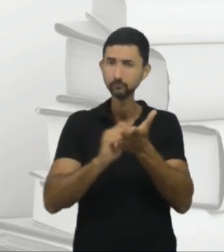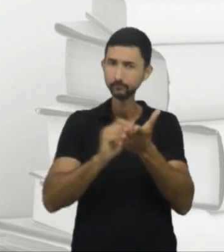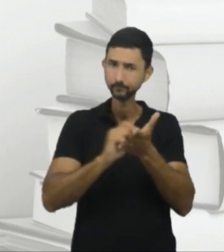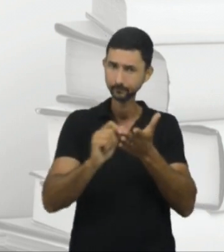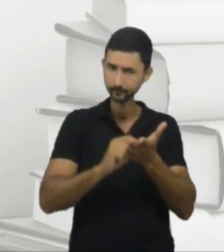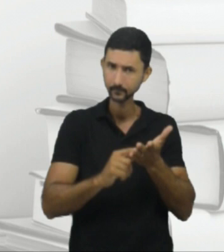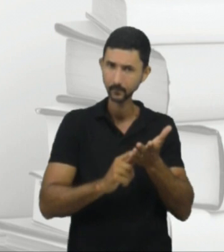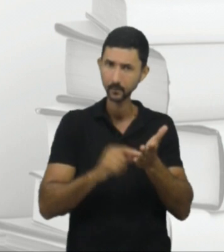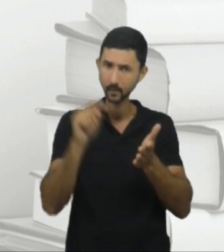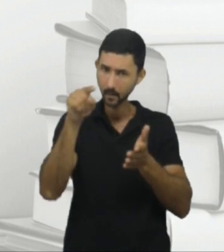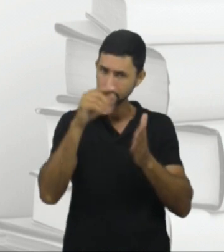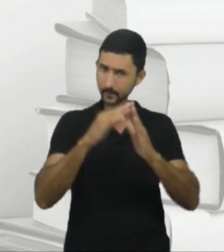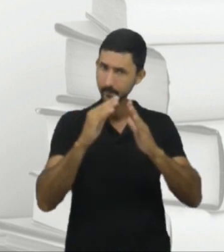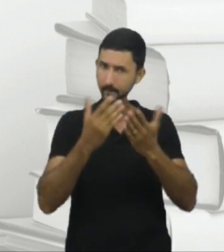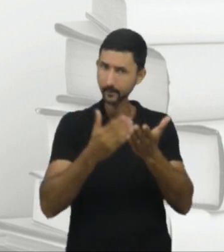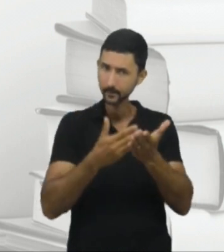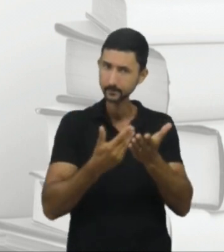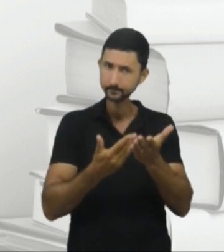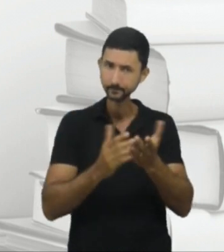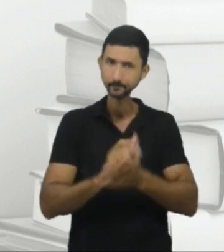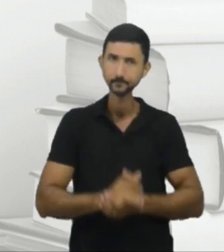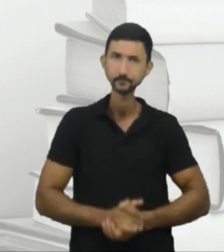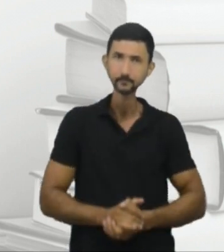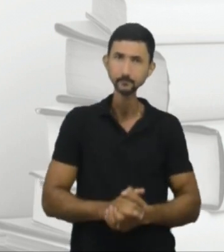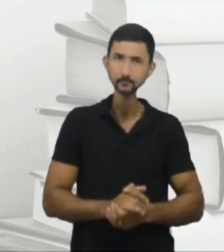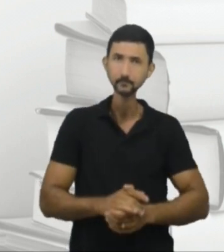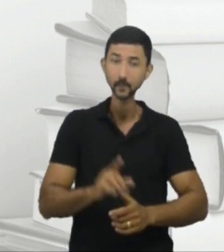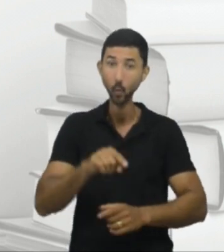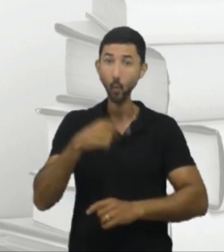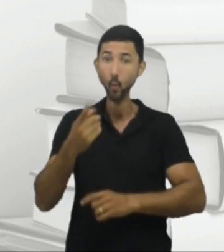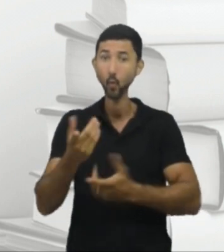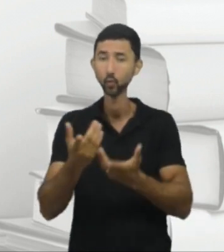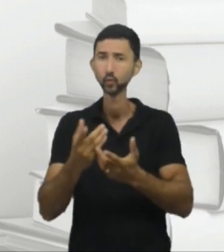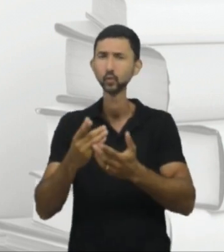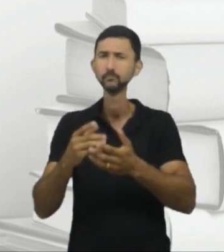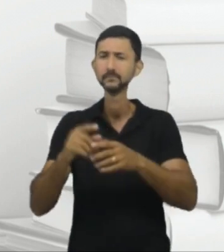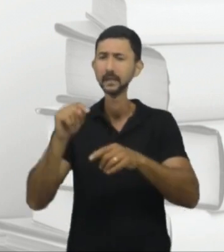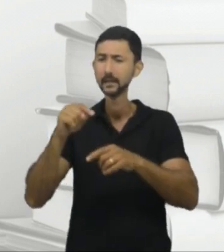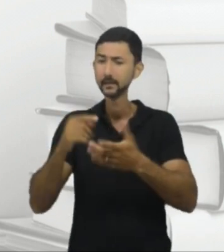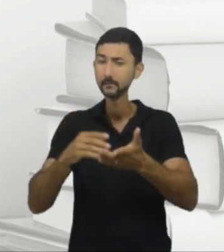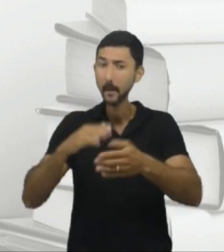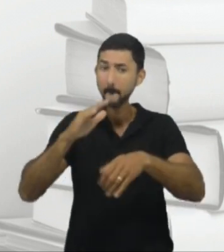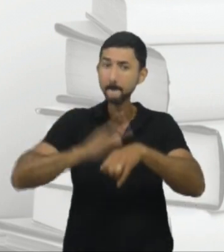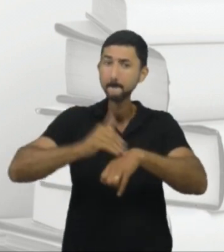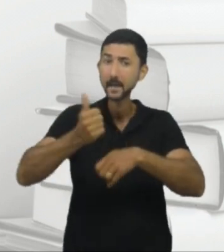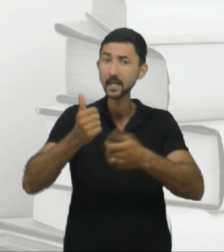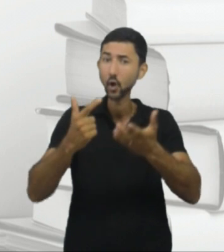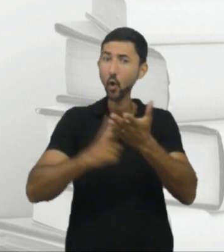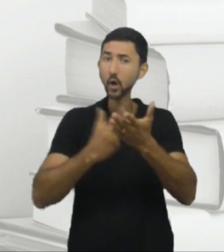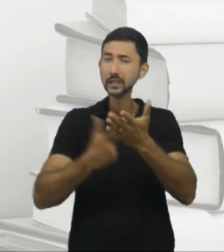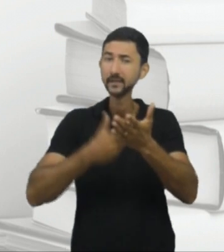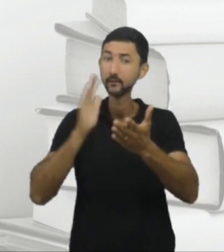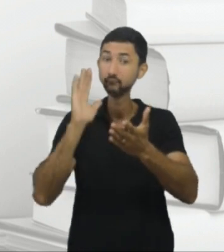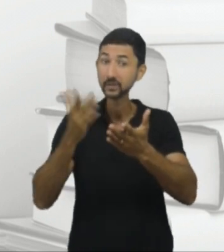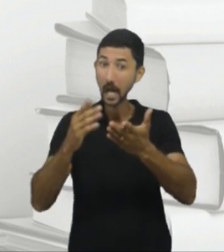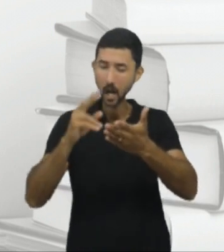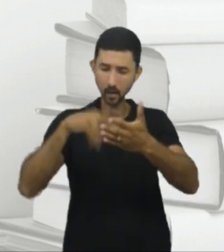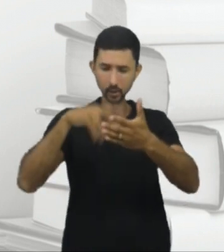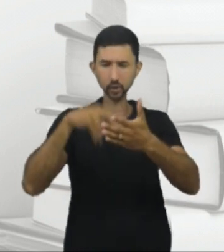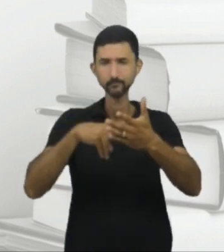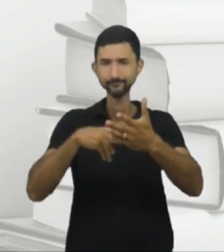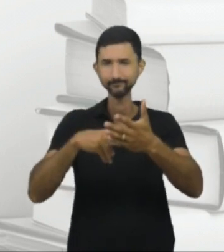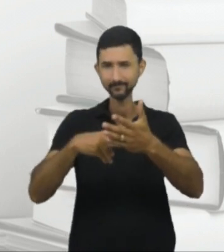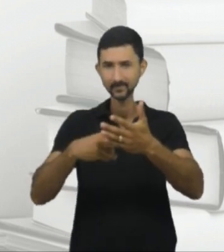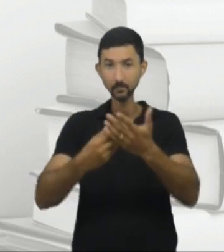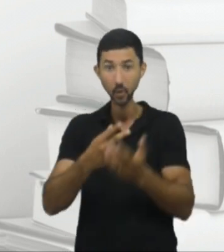aí. Nesse caso aqui, este é o melhor livro que já li, você passa a ter uma opinião.